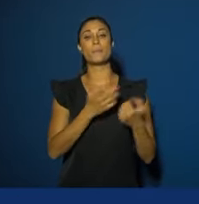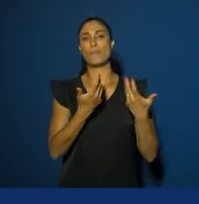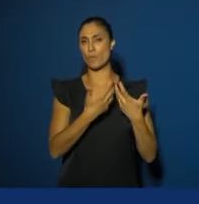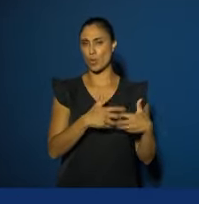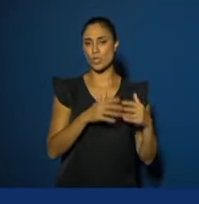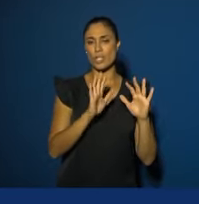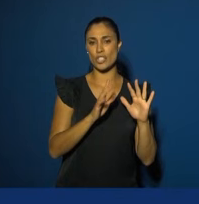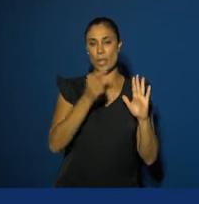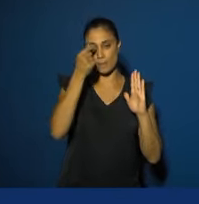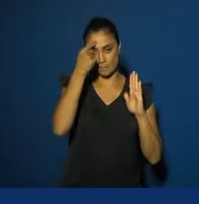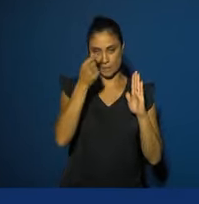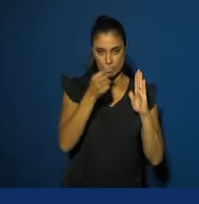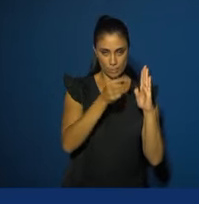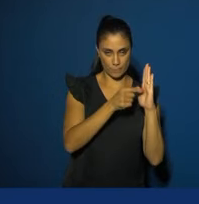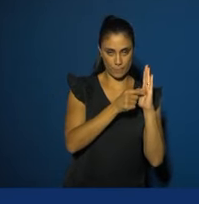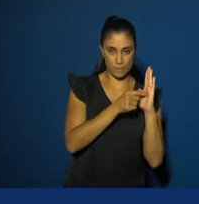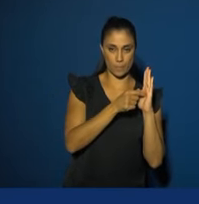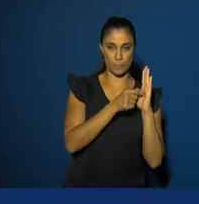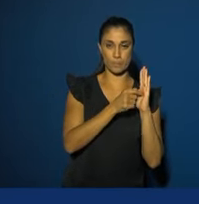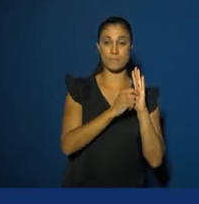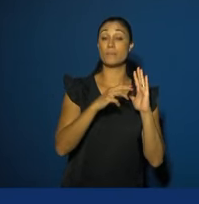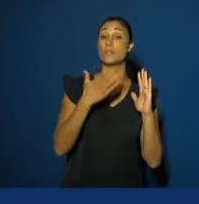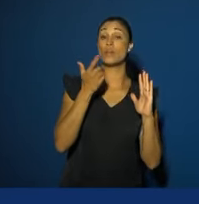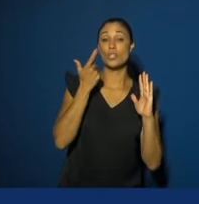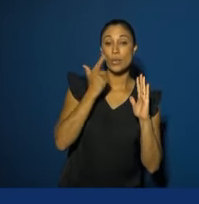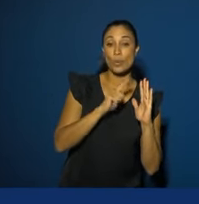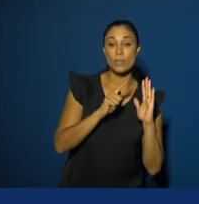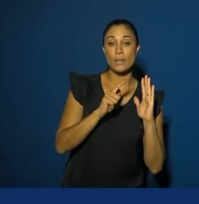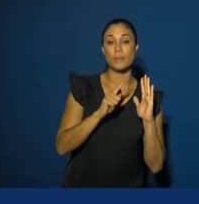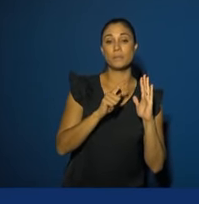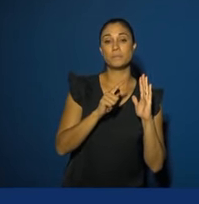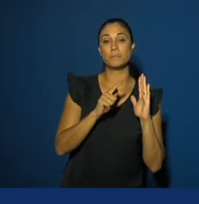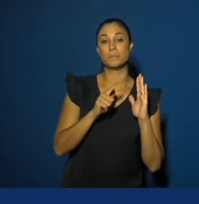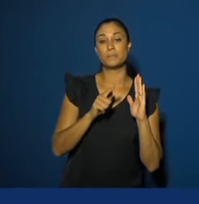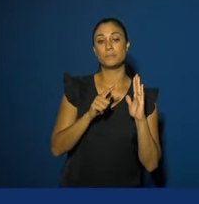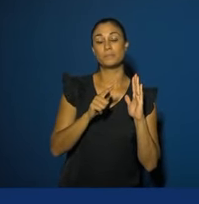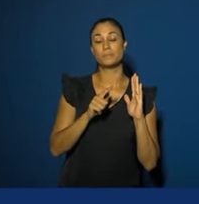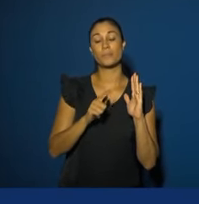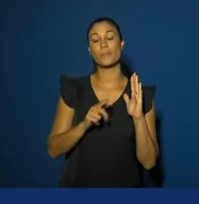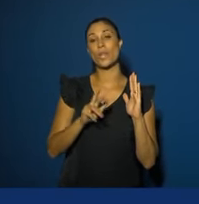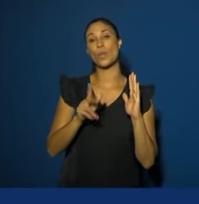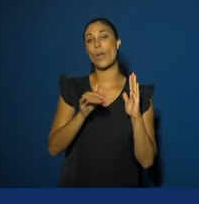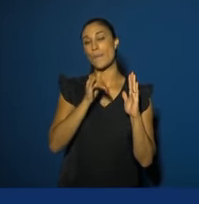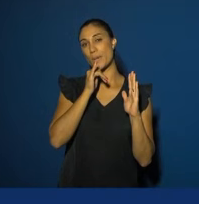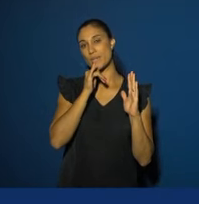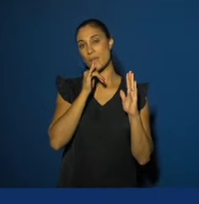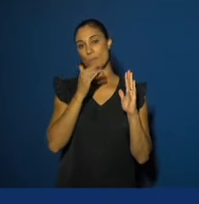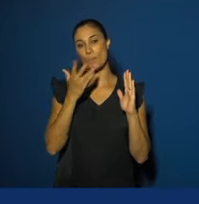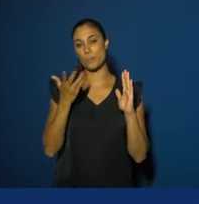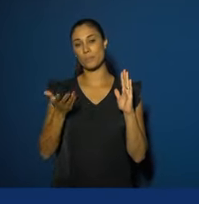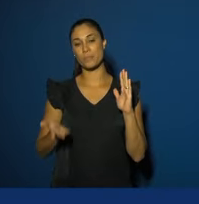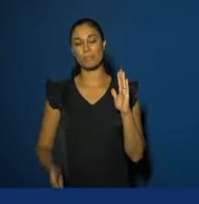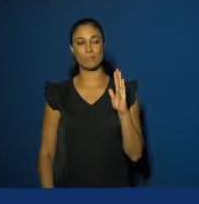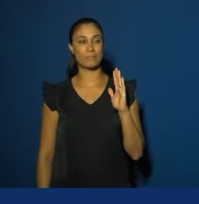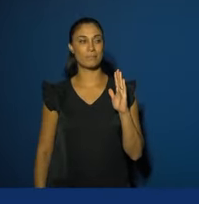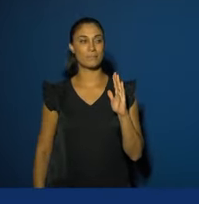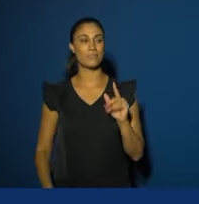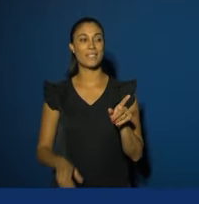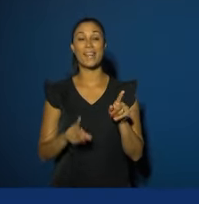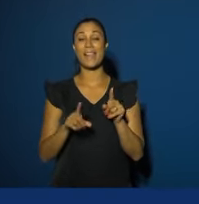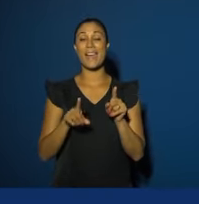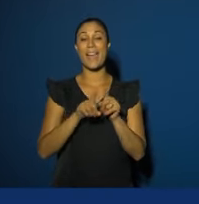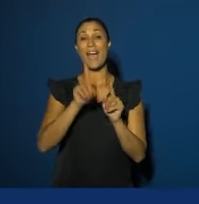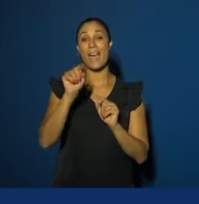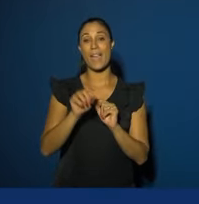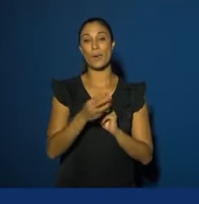inig Inteligência Artificial então a gente consegue met não é não é Green washing não é não é ai washing não é é